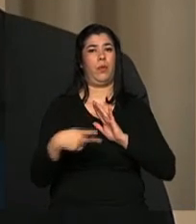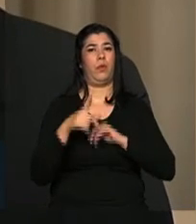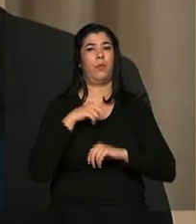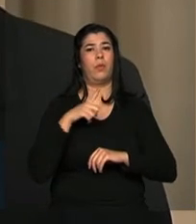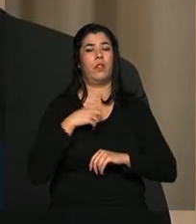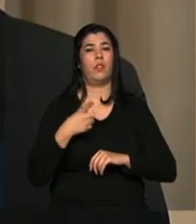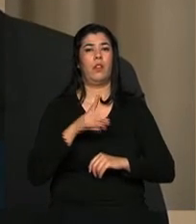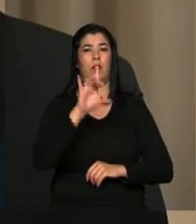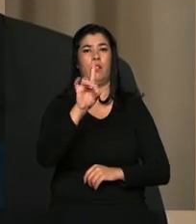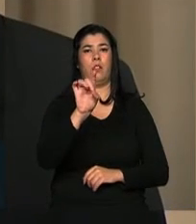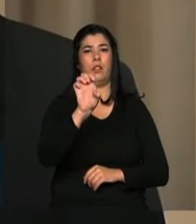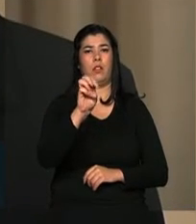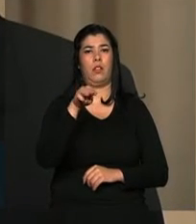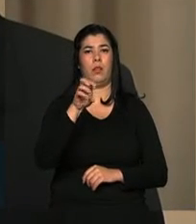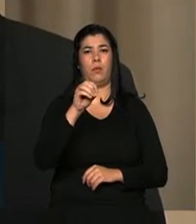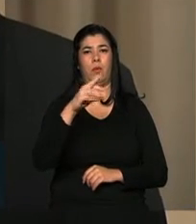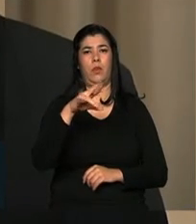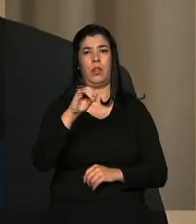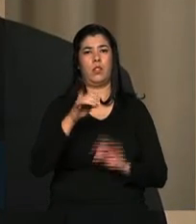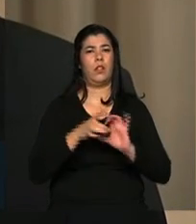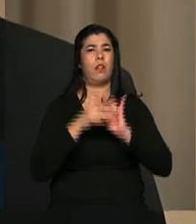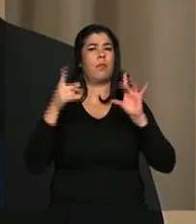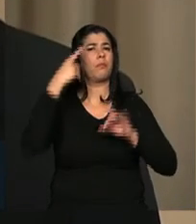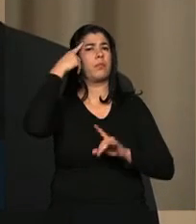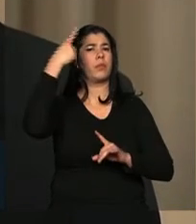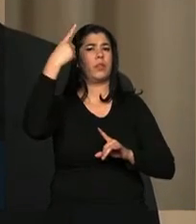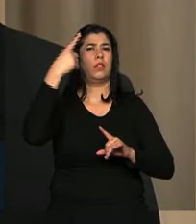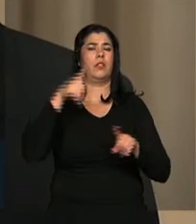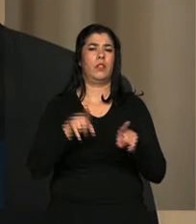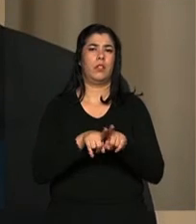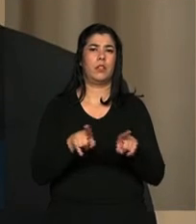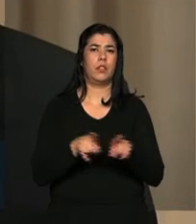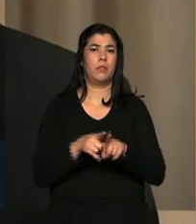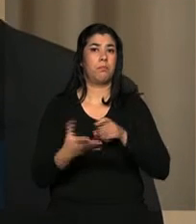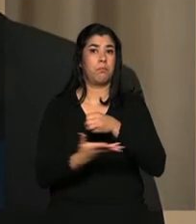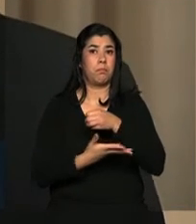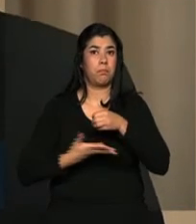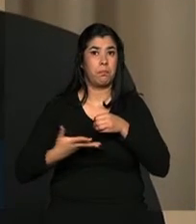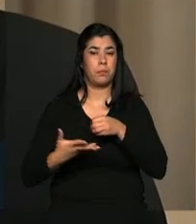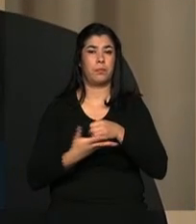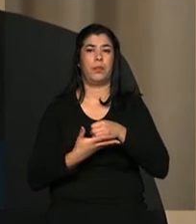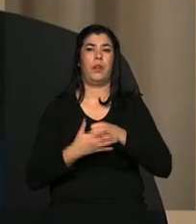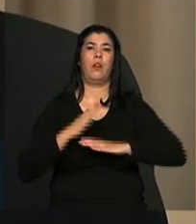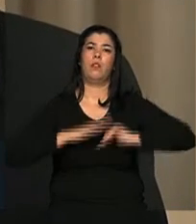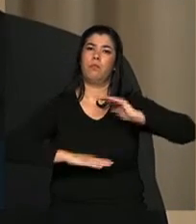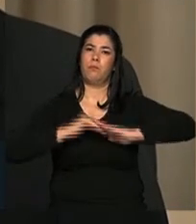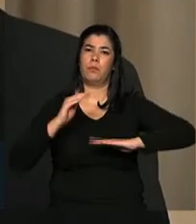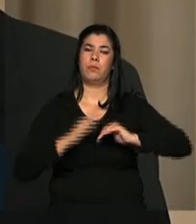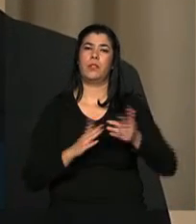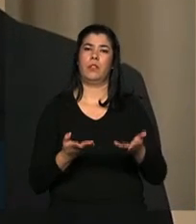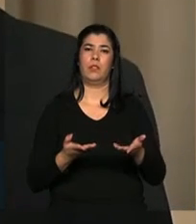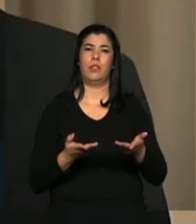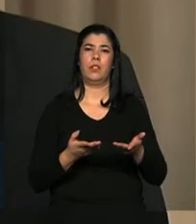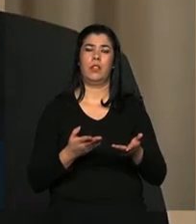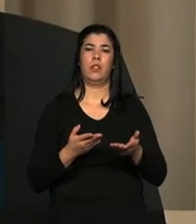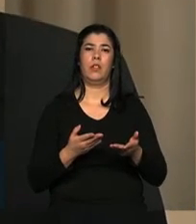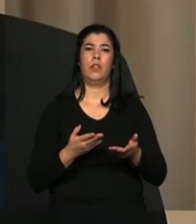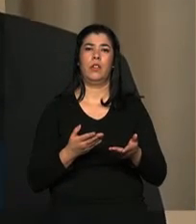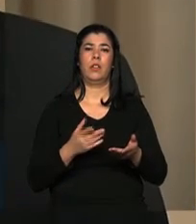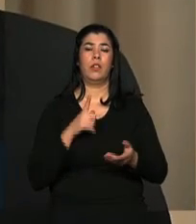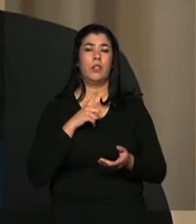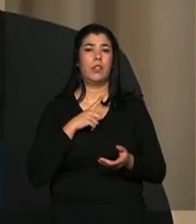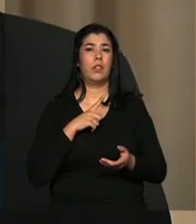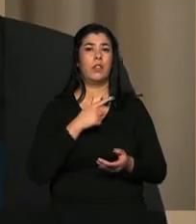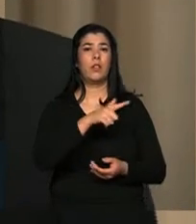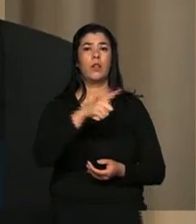democracia e por estabelecer sólidos princípios democráticos em nossos países que, na sua